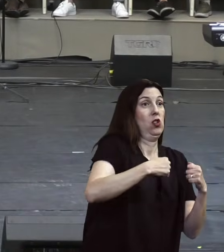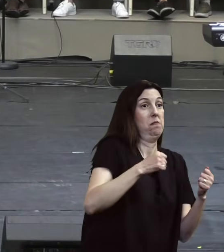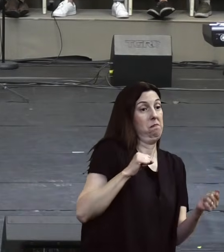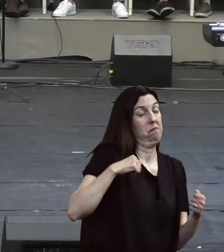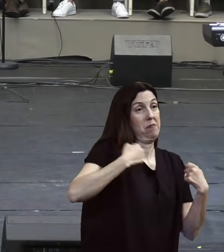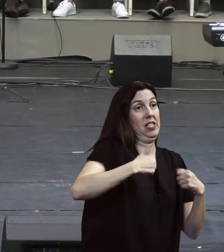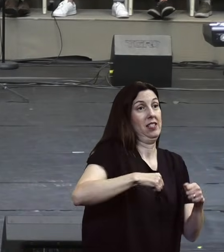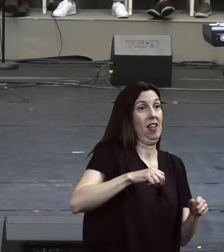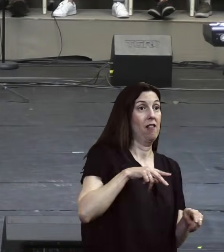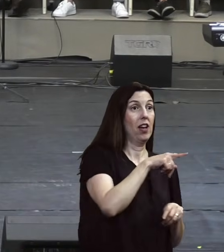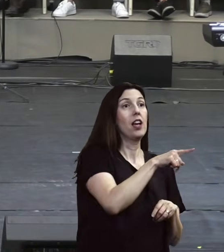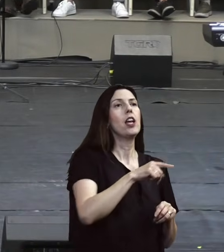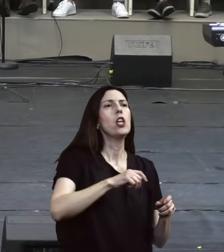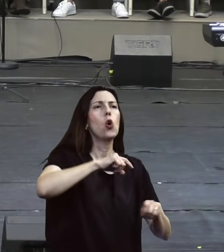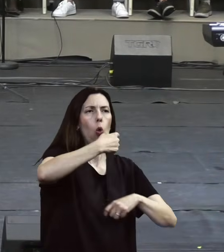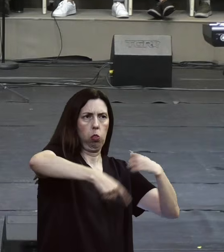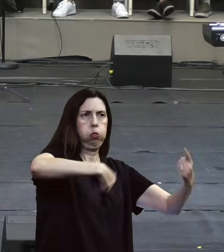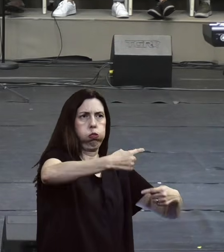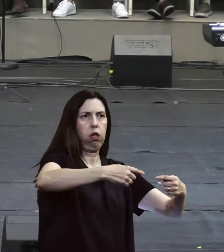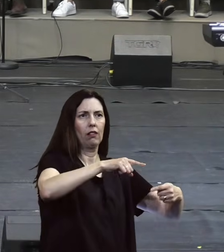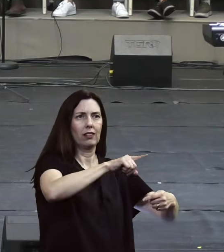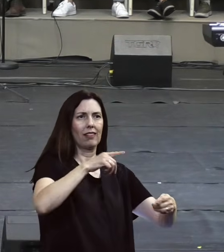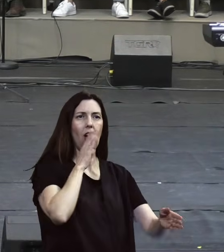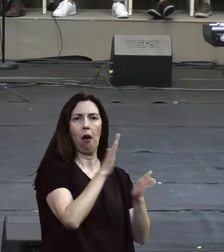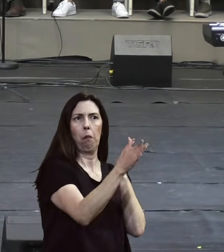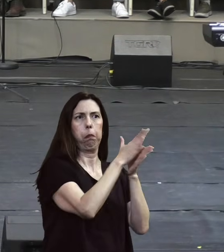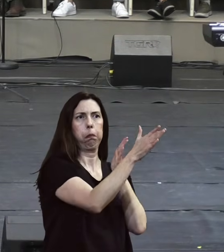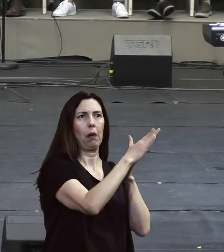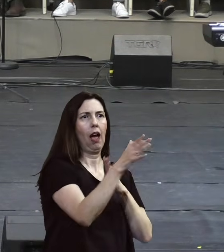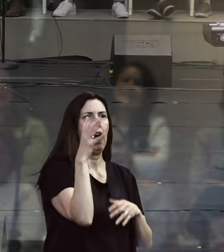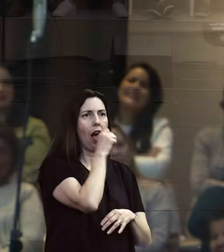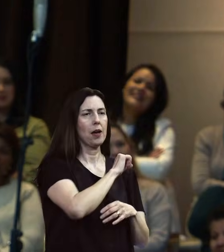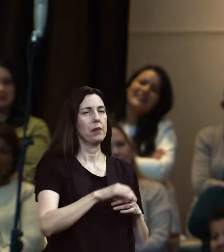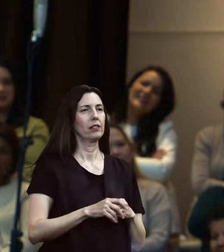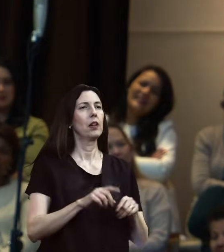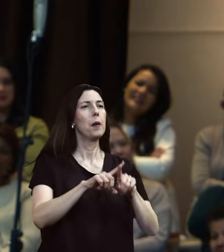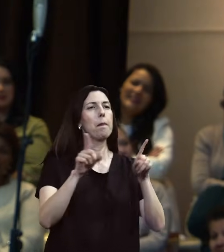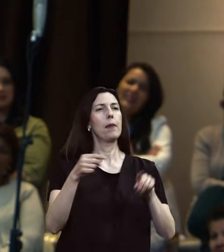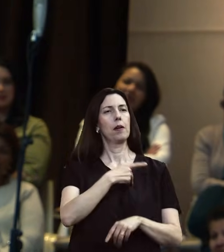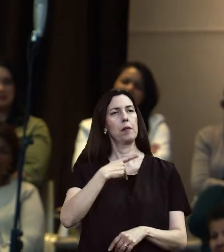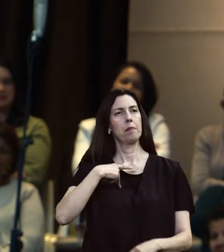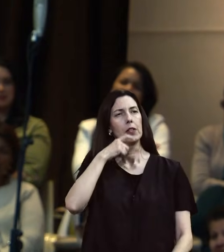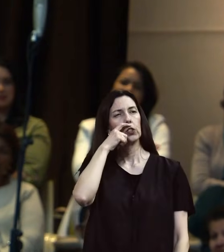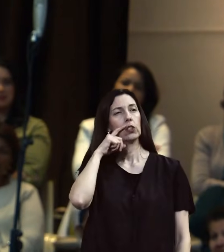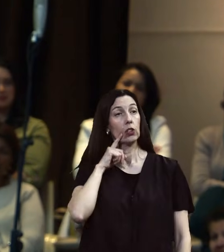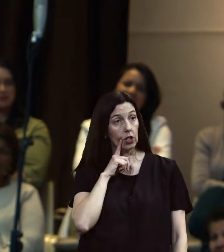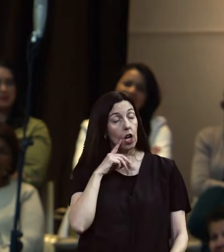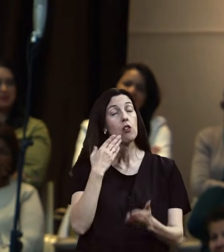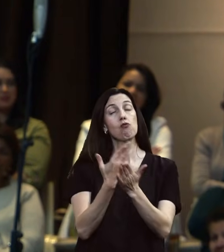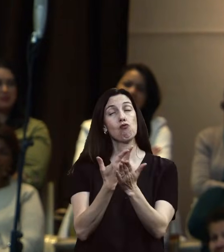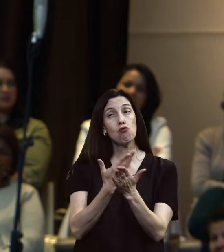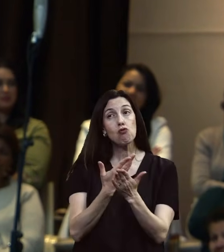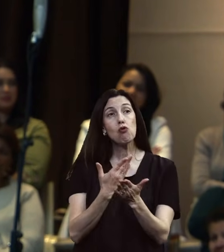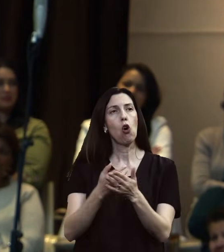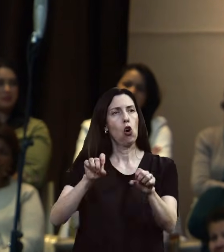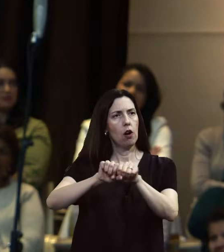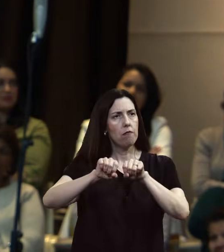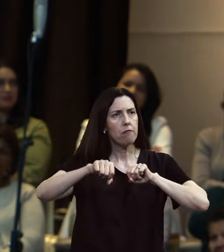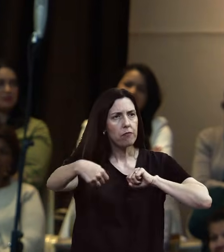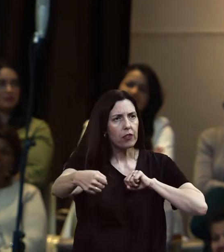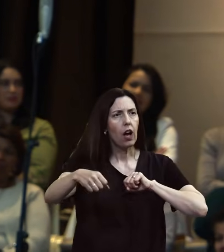trator acelerava. Mas o Adoniran, ele estudou, ele se formou, ele